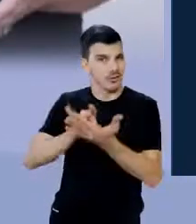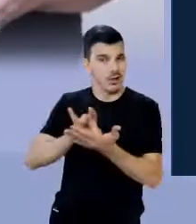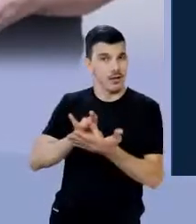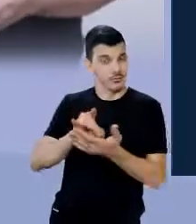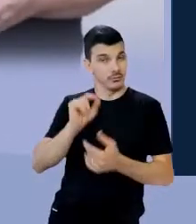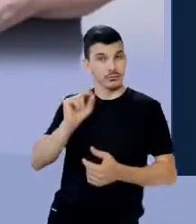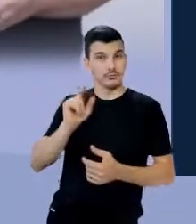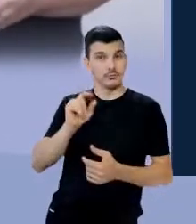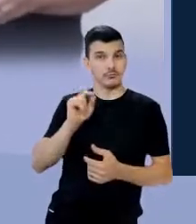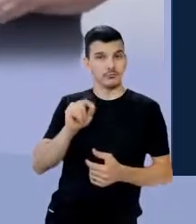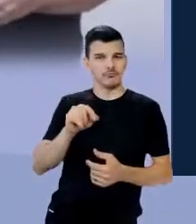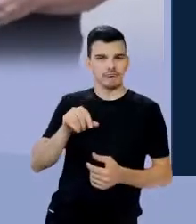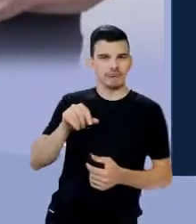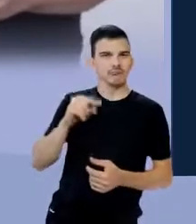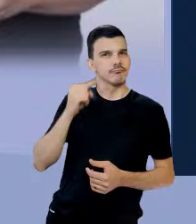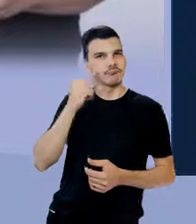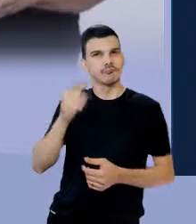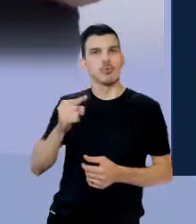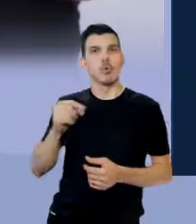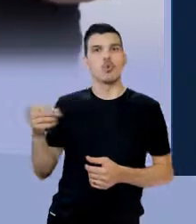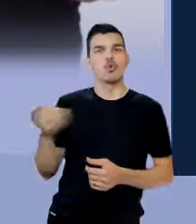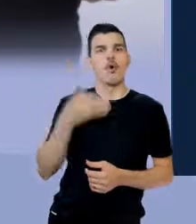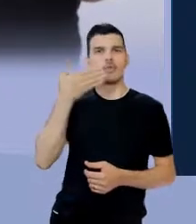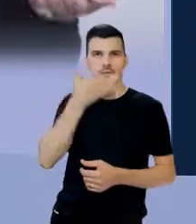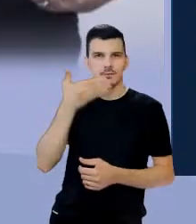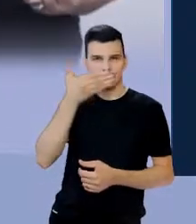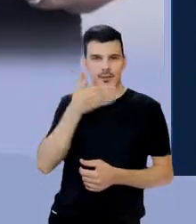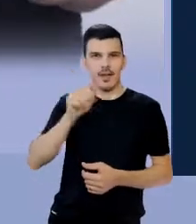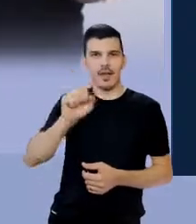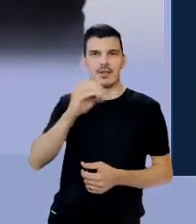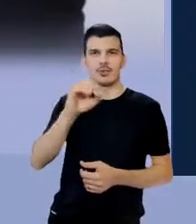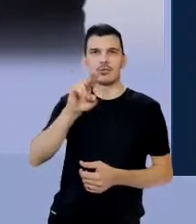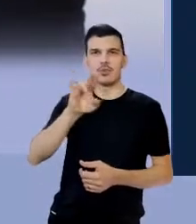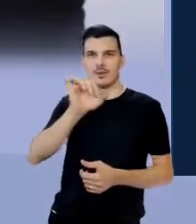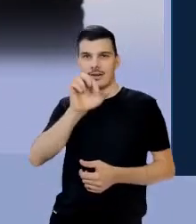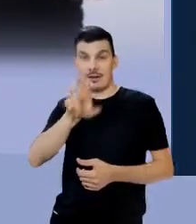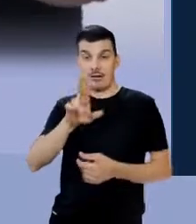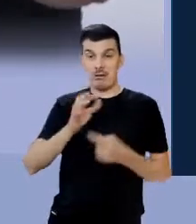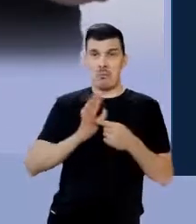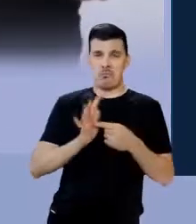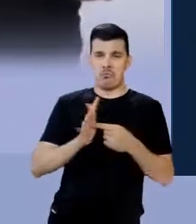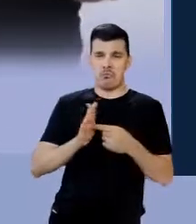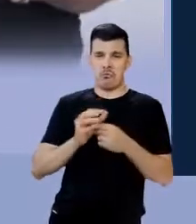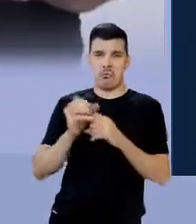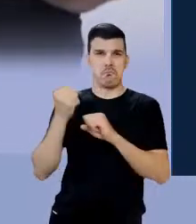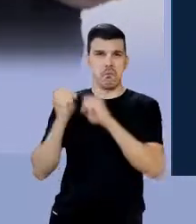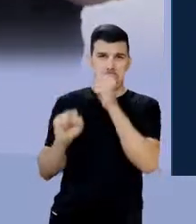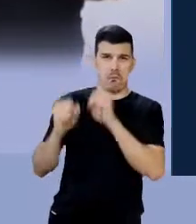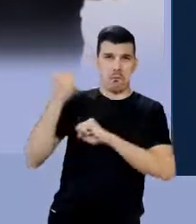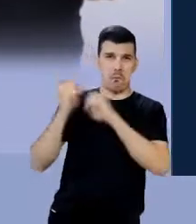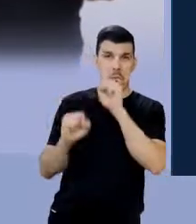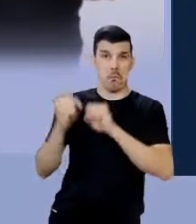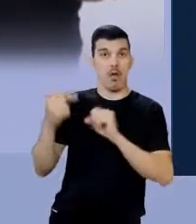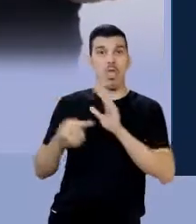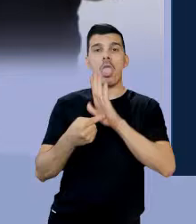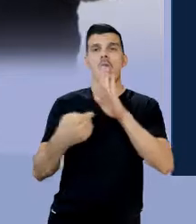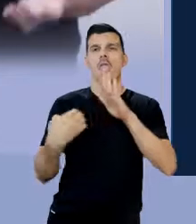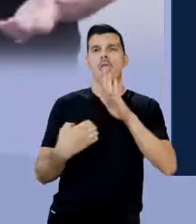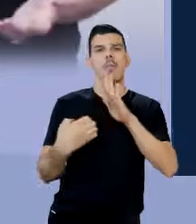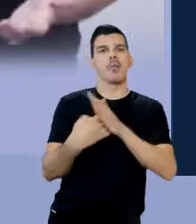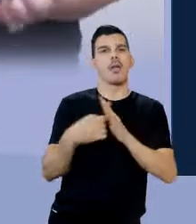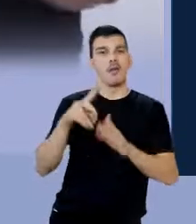a realidade da chegada do engenho, a chegada do açúcar, a chegada das grandes produtoras, das